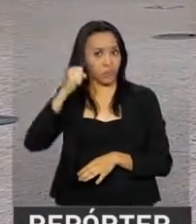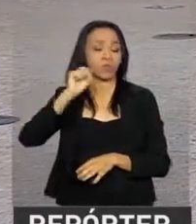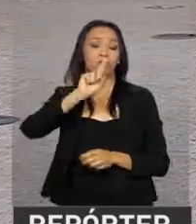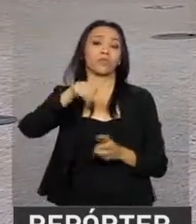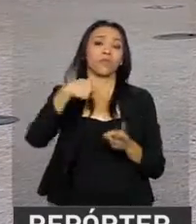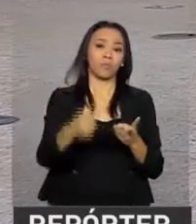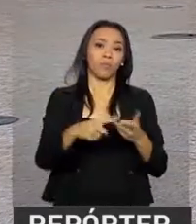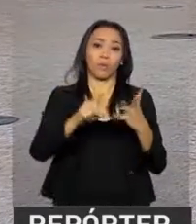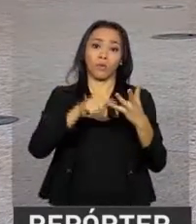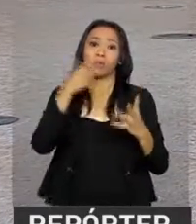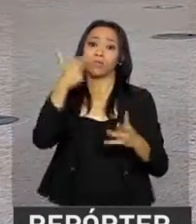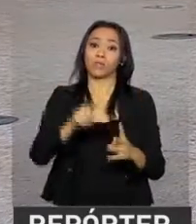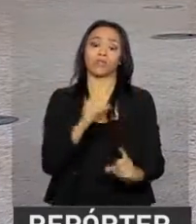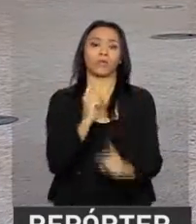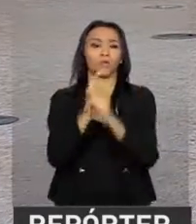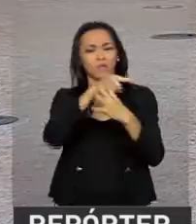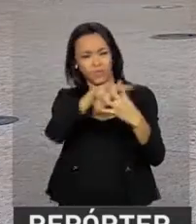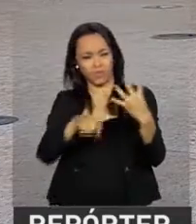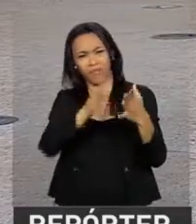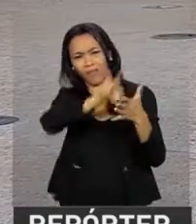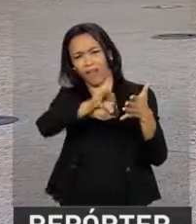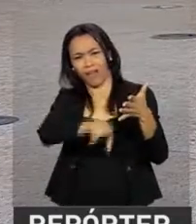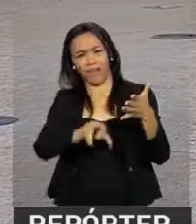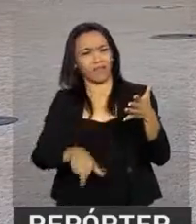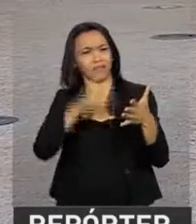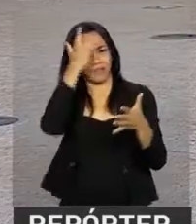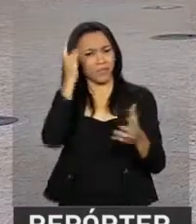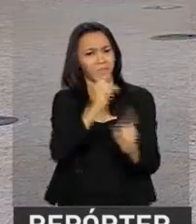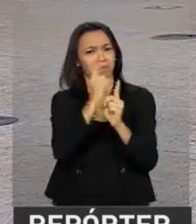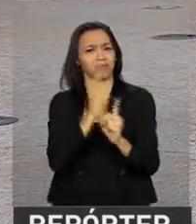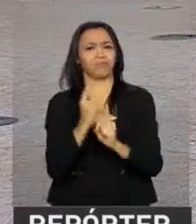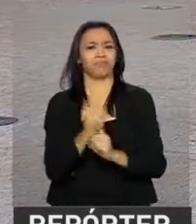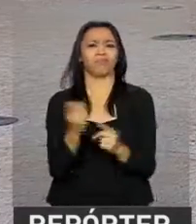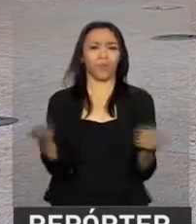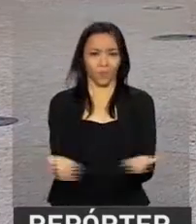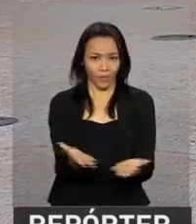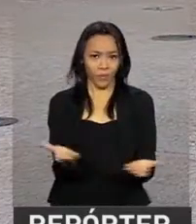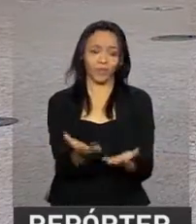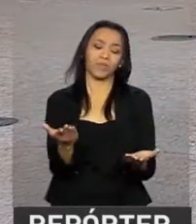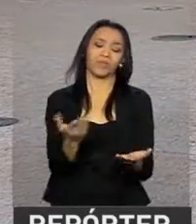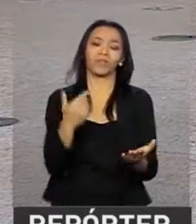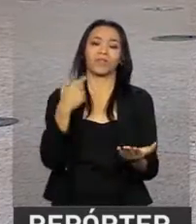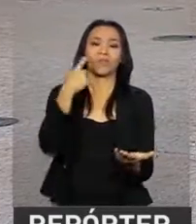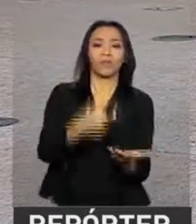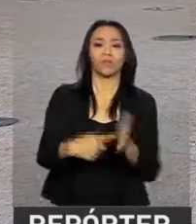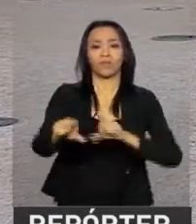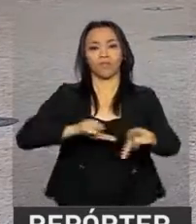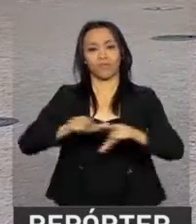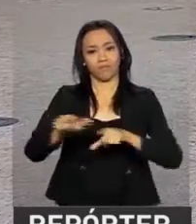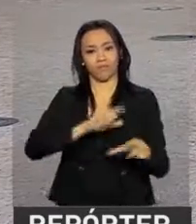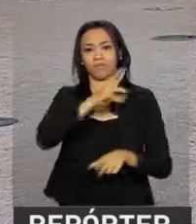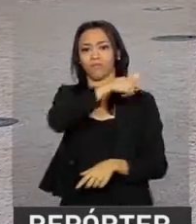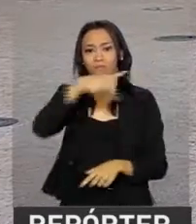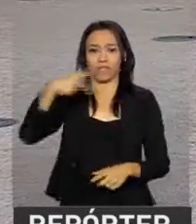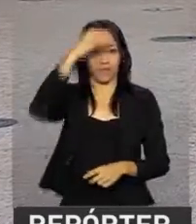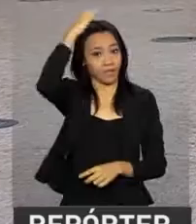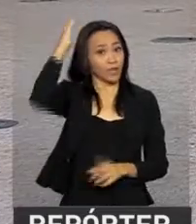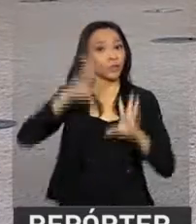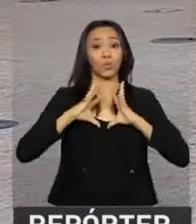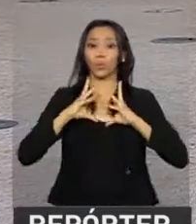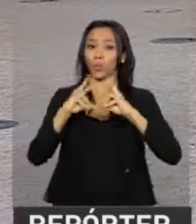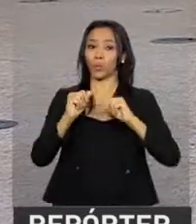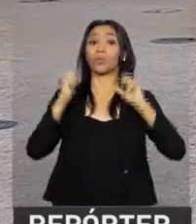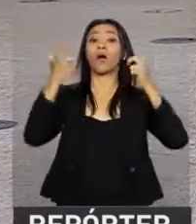do pp de alagoas são muito com muitos compromissos previstos na agenda de michel temer todos aqui no palácio do